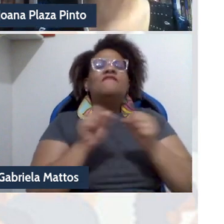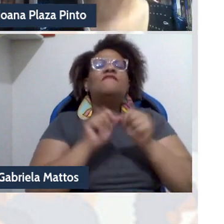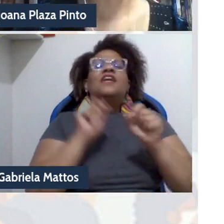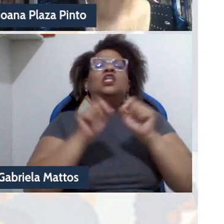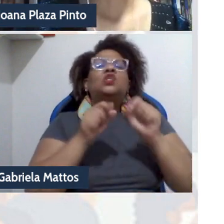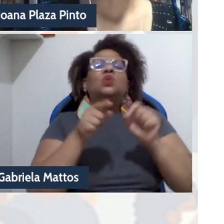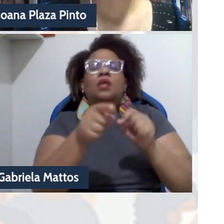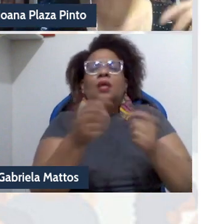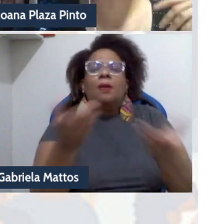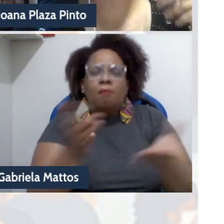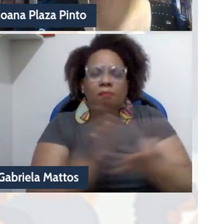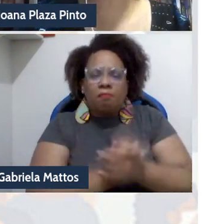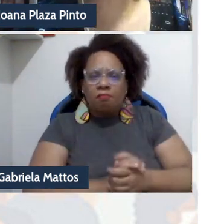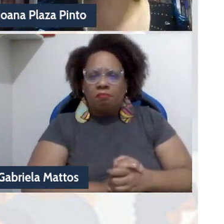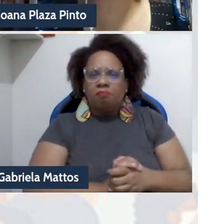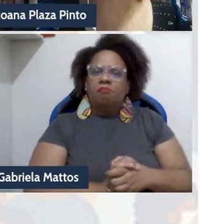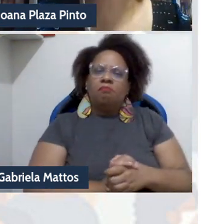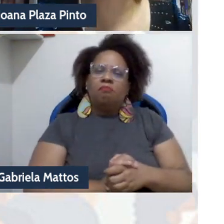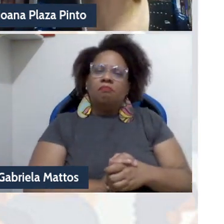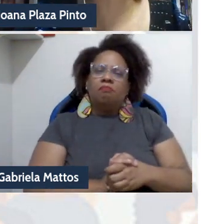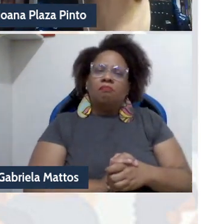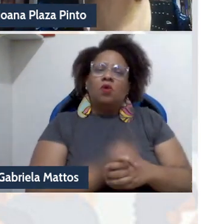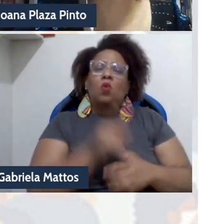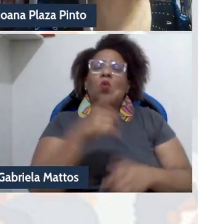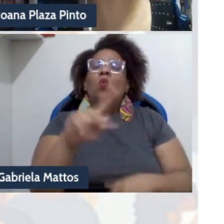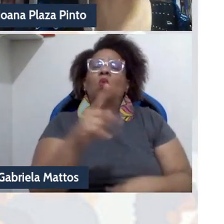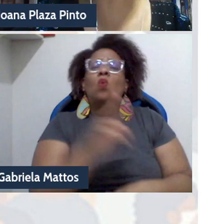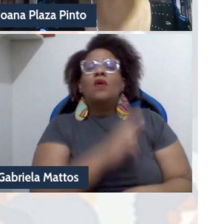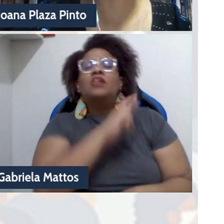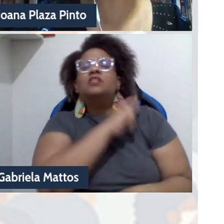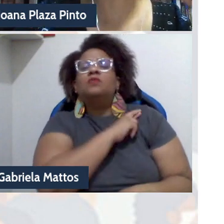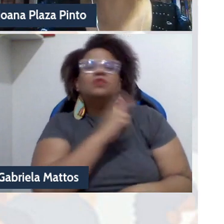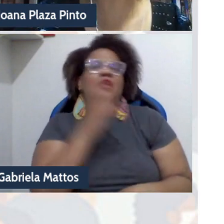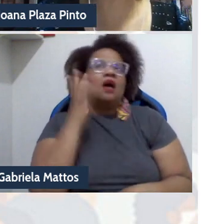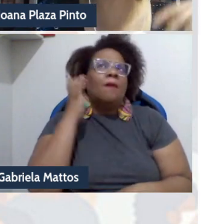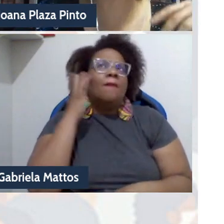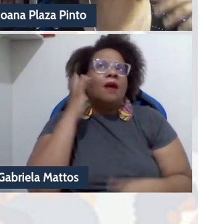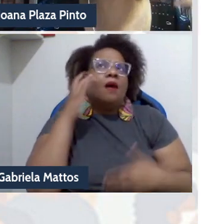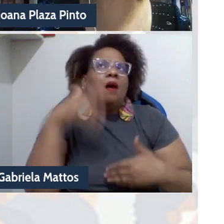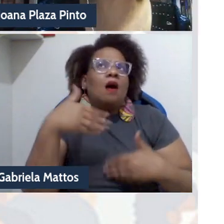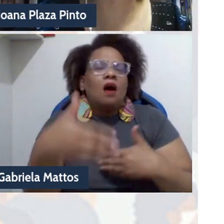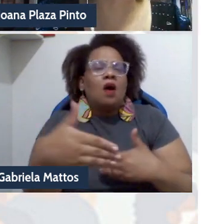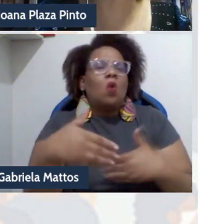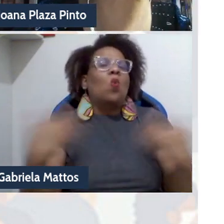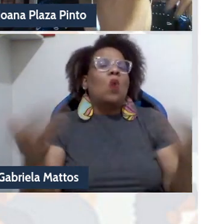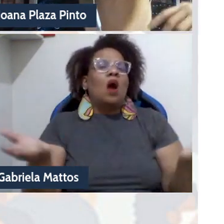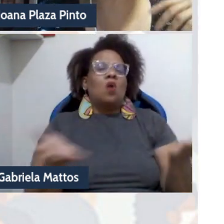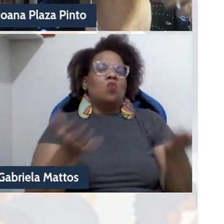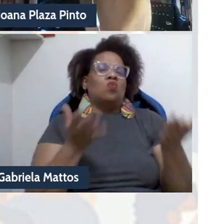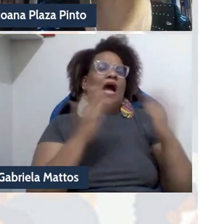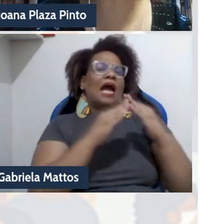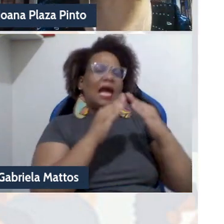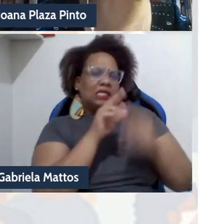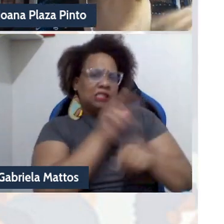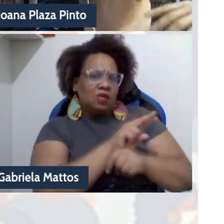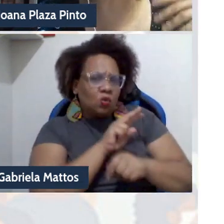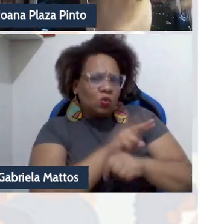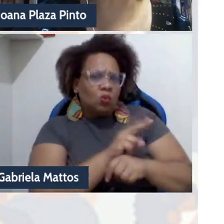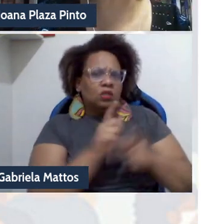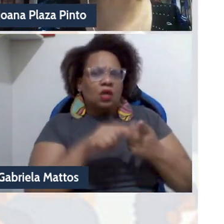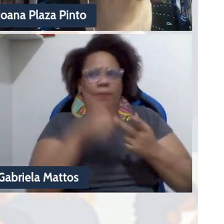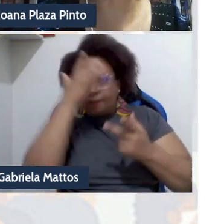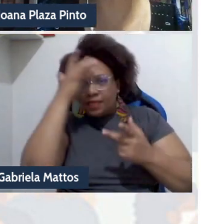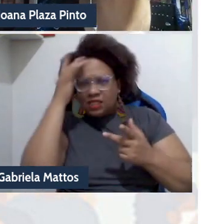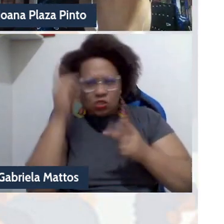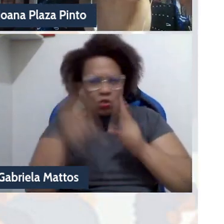feito? Quais suas responsabilidades no dia a dia? Né? Com a casa, com outras pessoas,